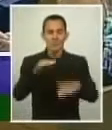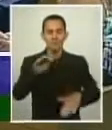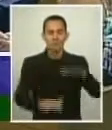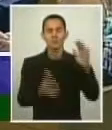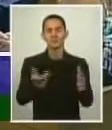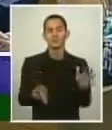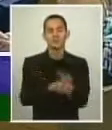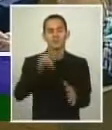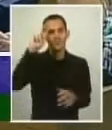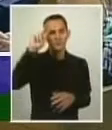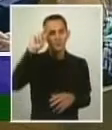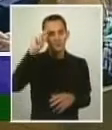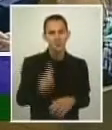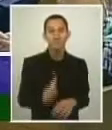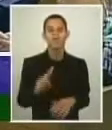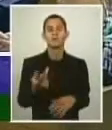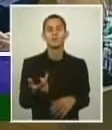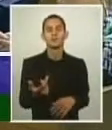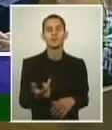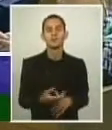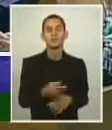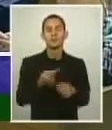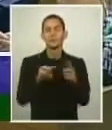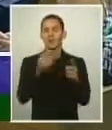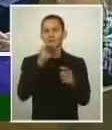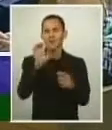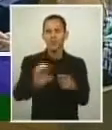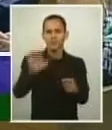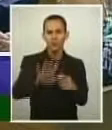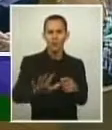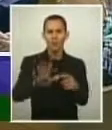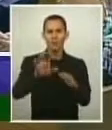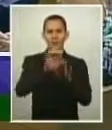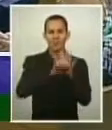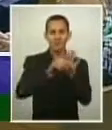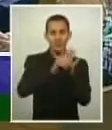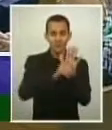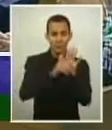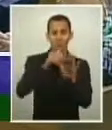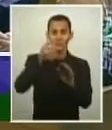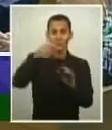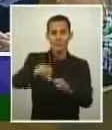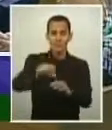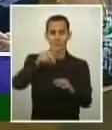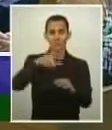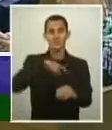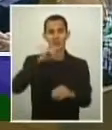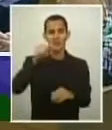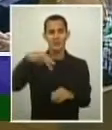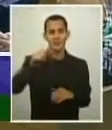desigualdade entre os homens mas na Europa no século 19 além dos